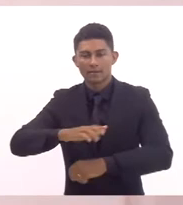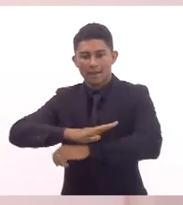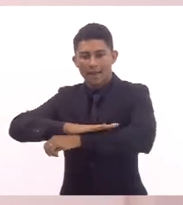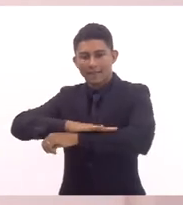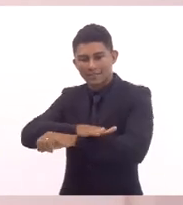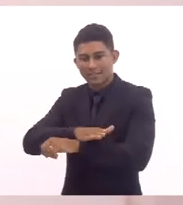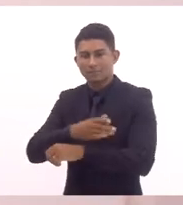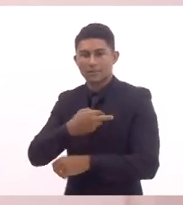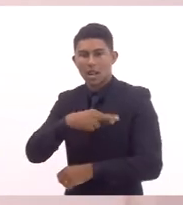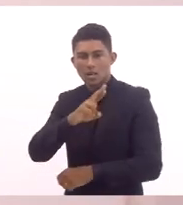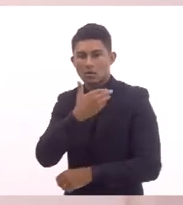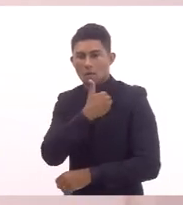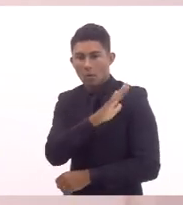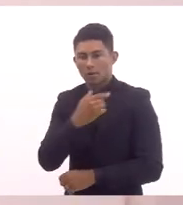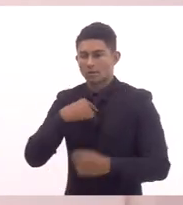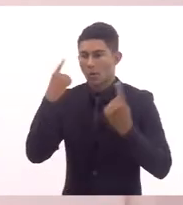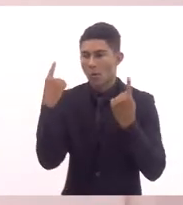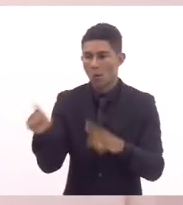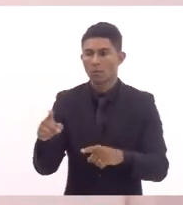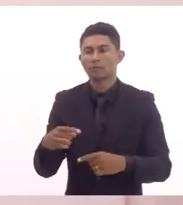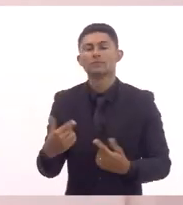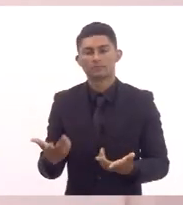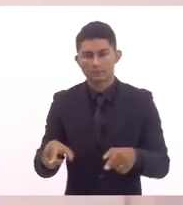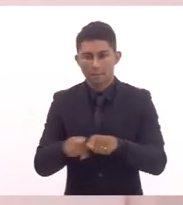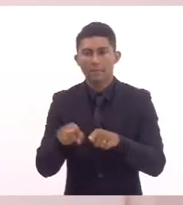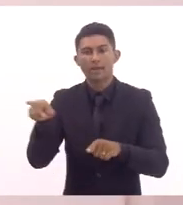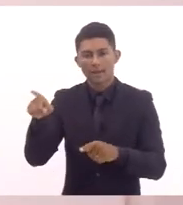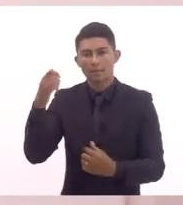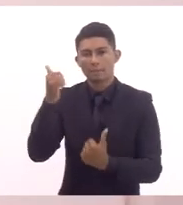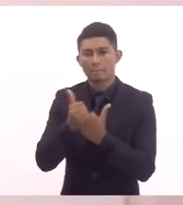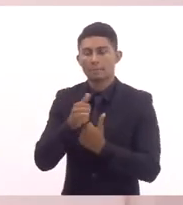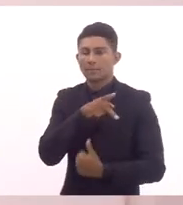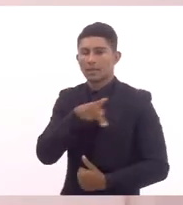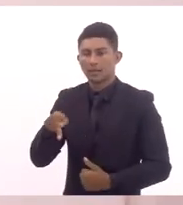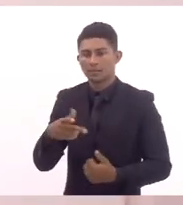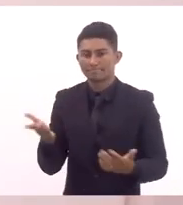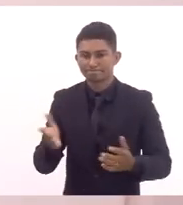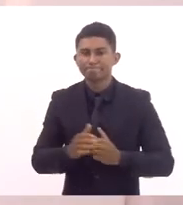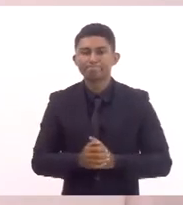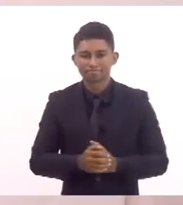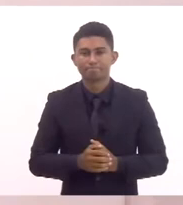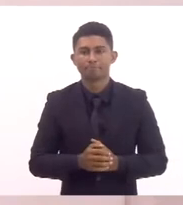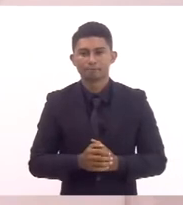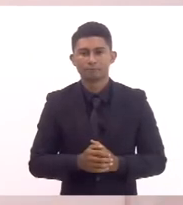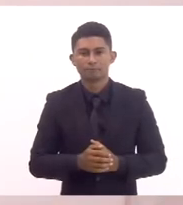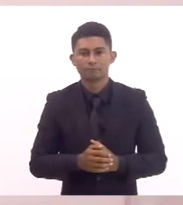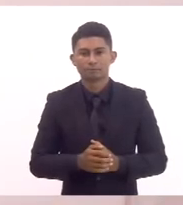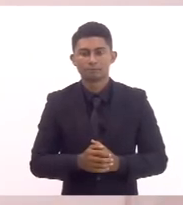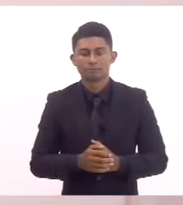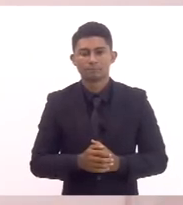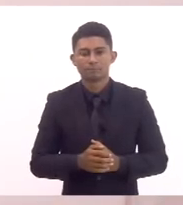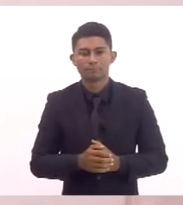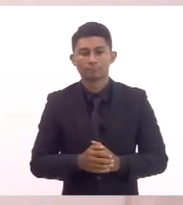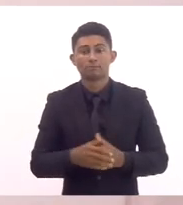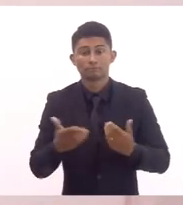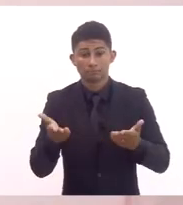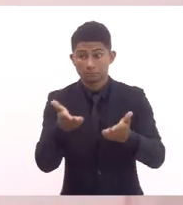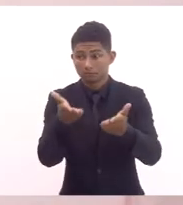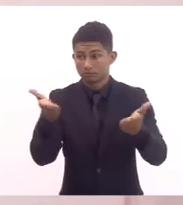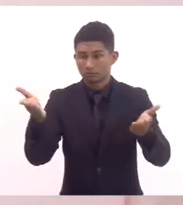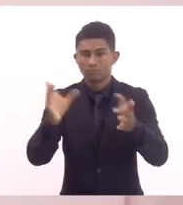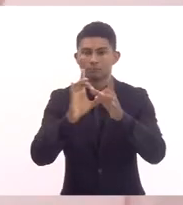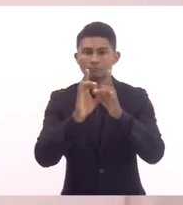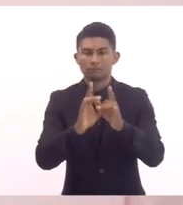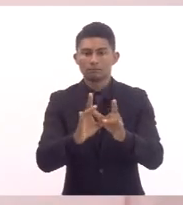ao racismo e à intolerância religiosa e LGBT fobia muito bem então e quem